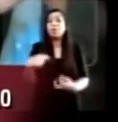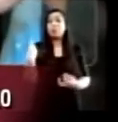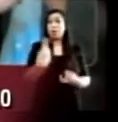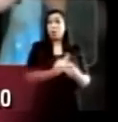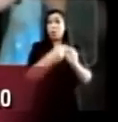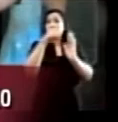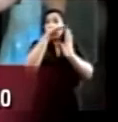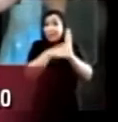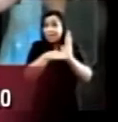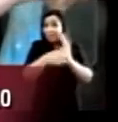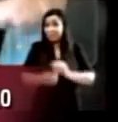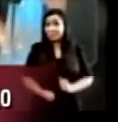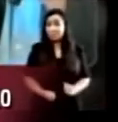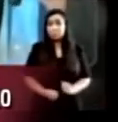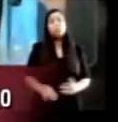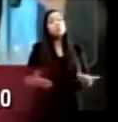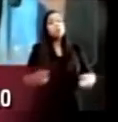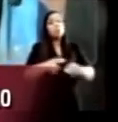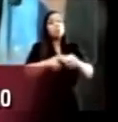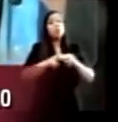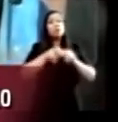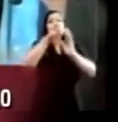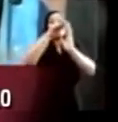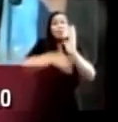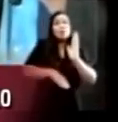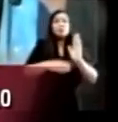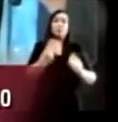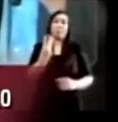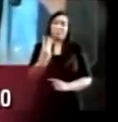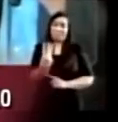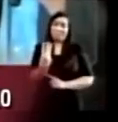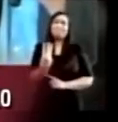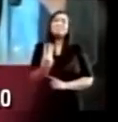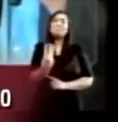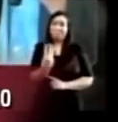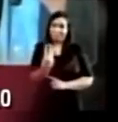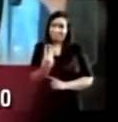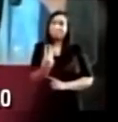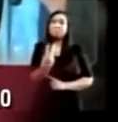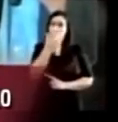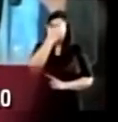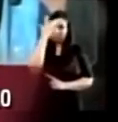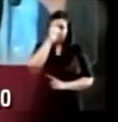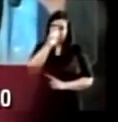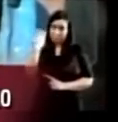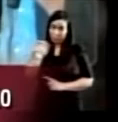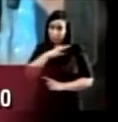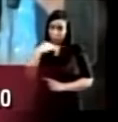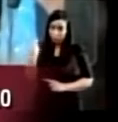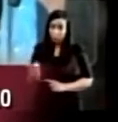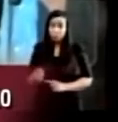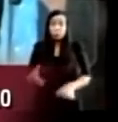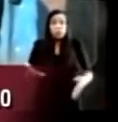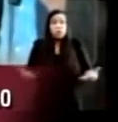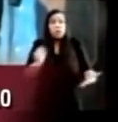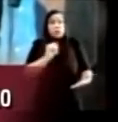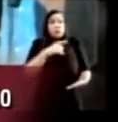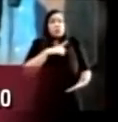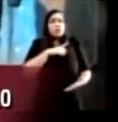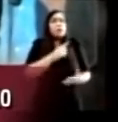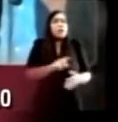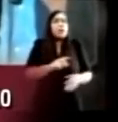queda. Por isso que ela baixou para 3. Se tivermos